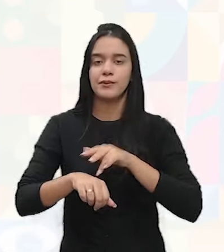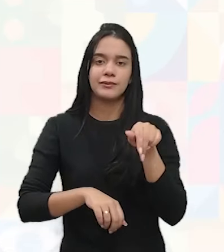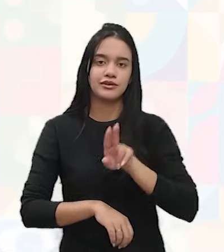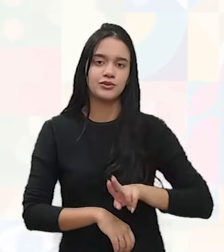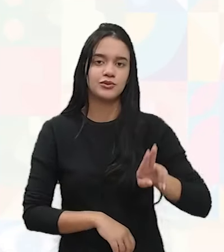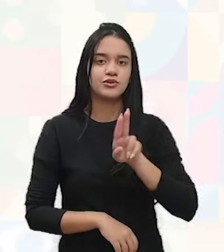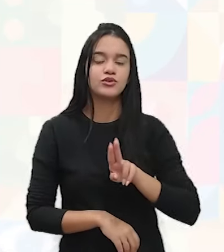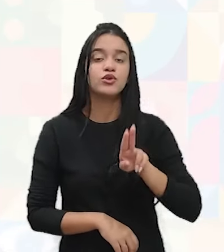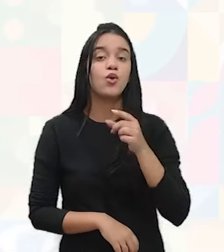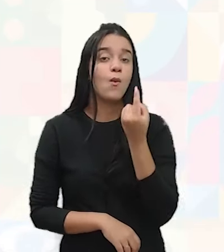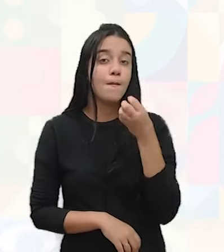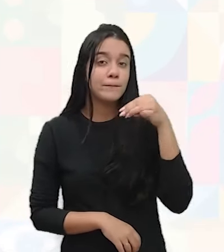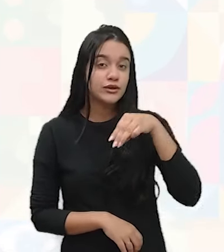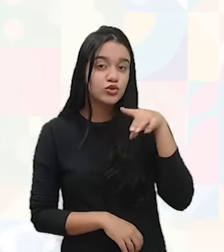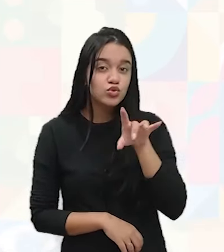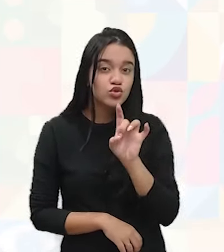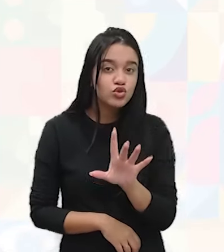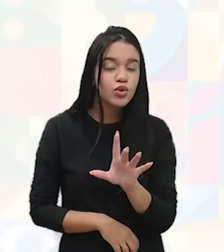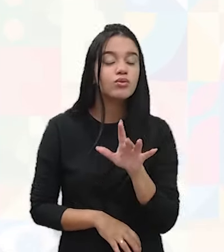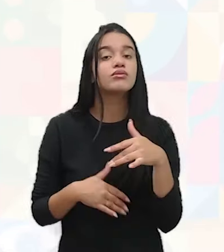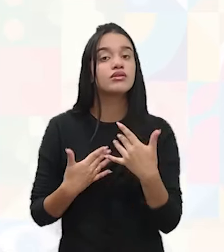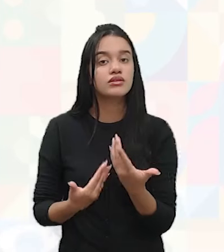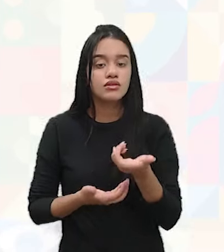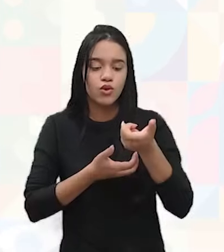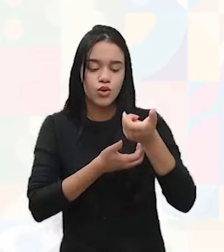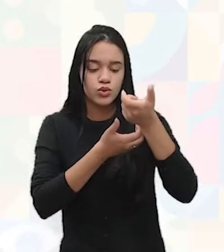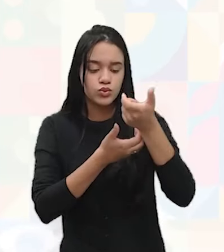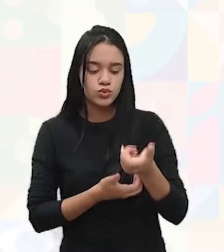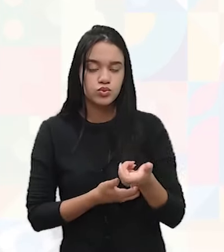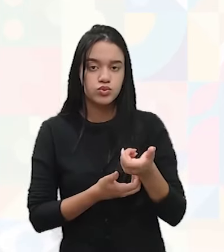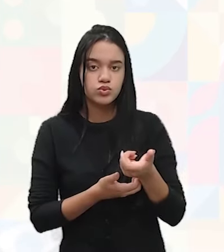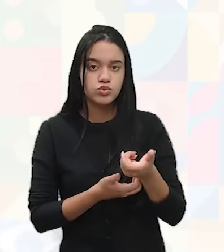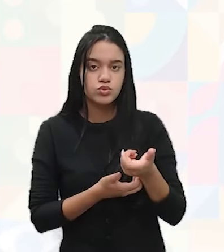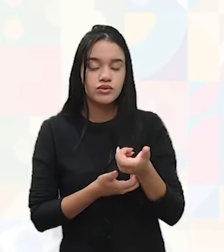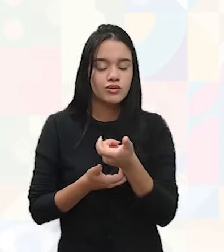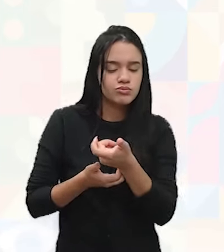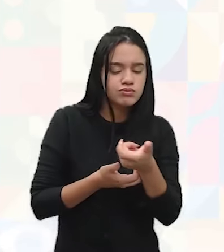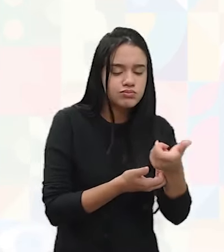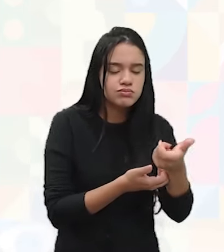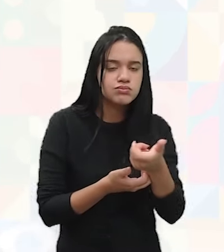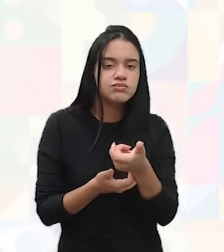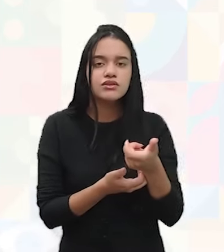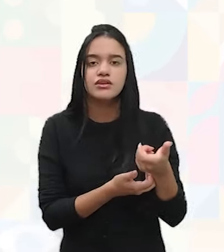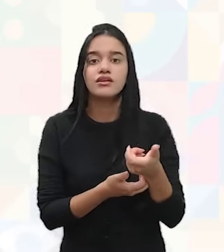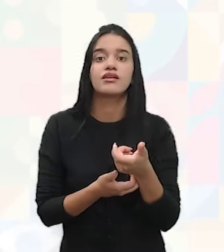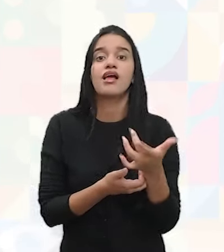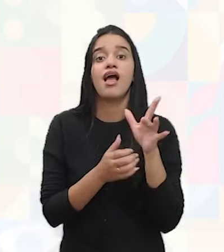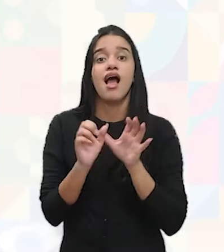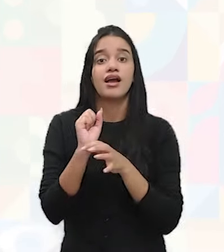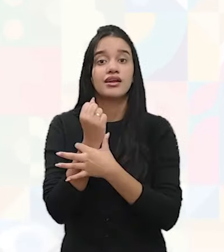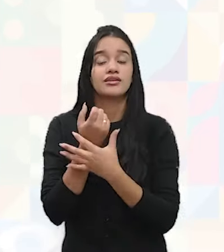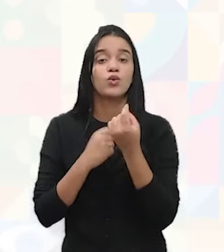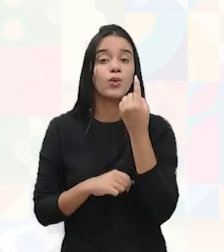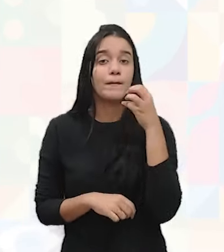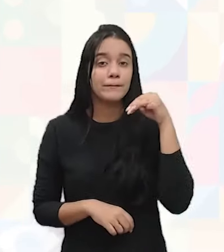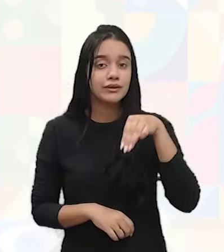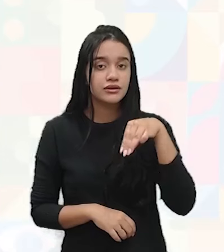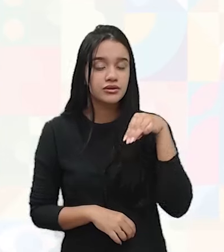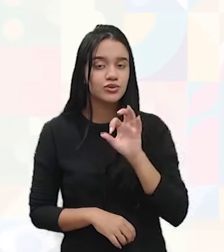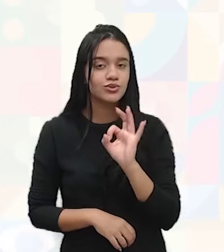de um minuto apenas então quando a gente aciona o extintor de incêndio né ele vai me dar garantia de um